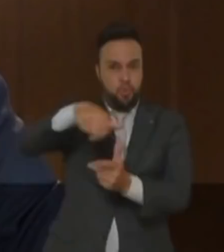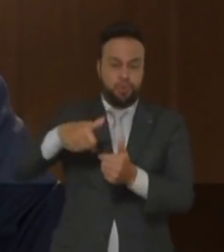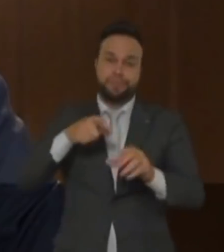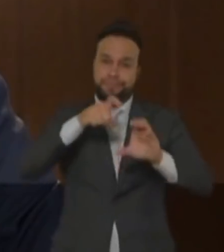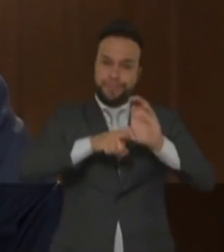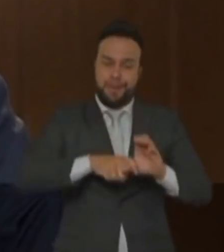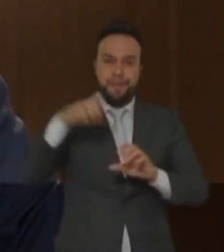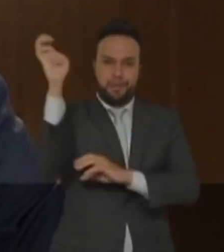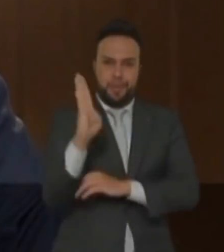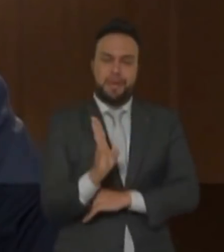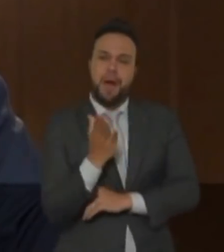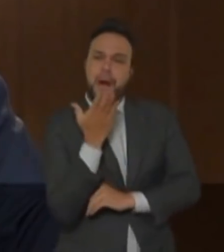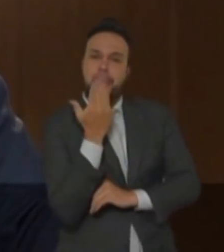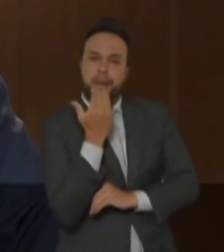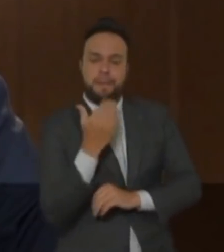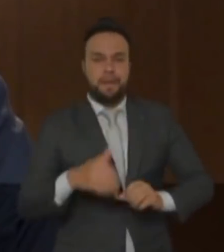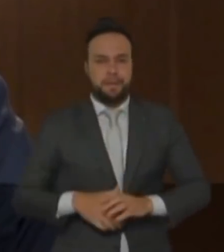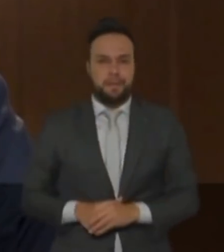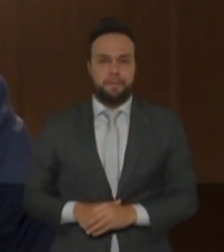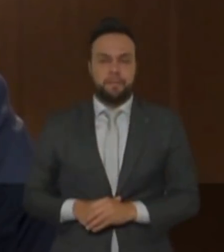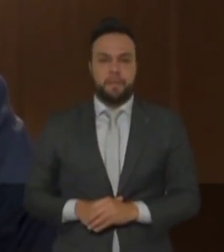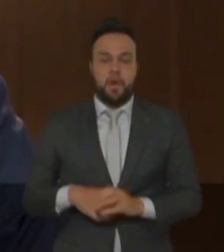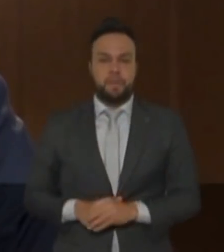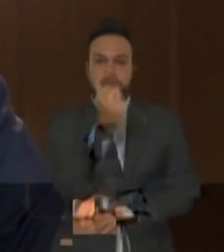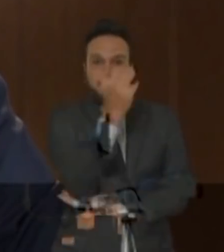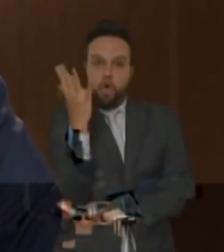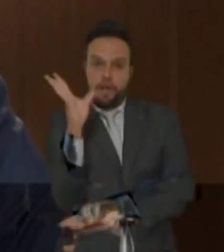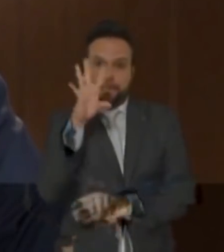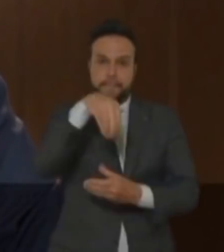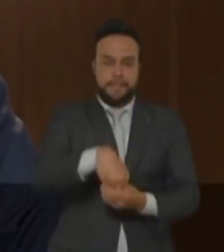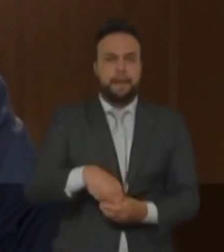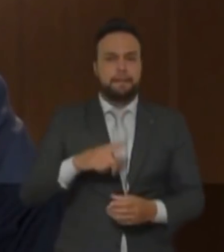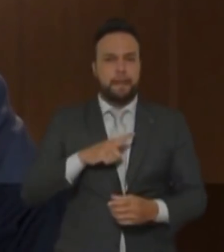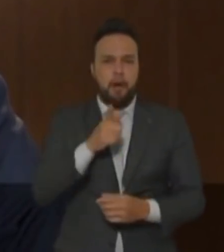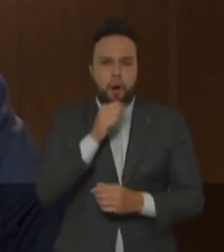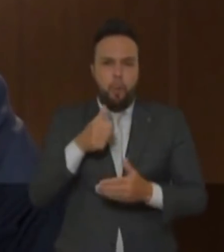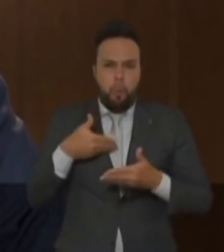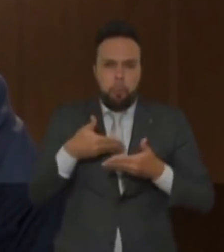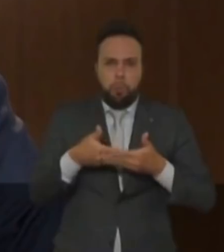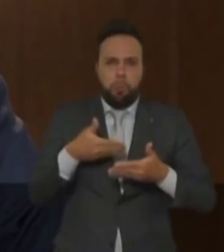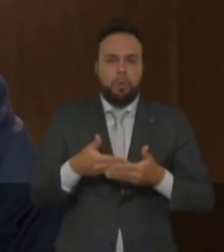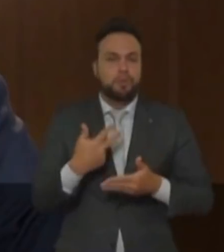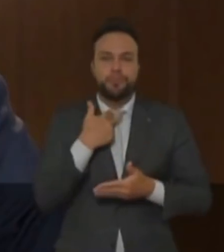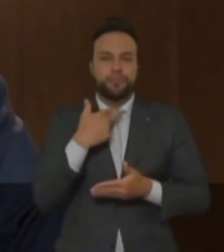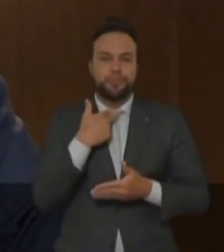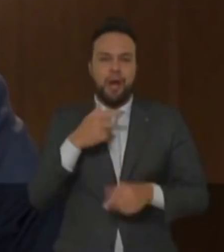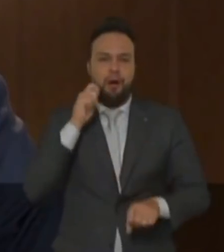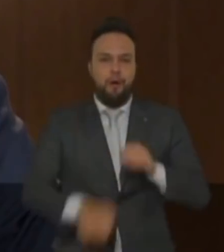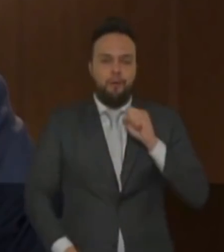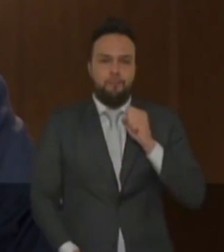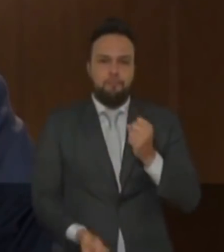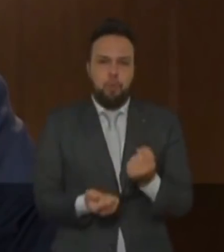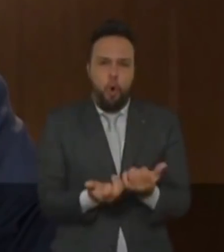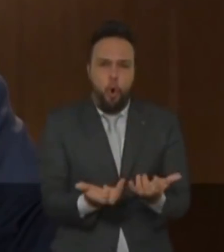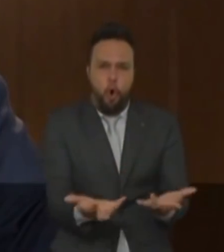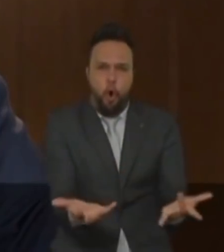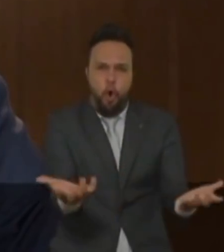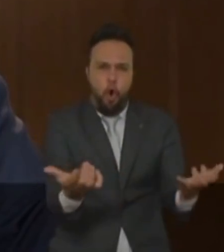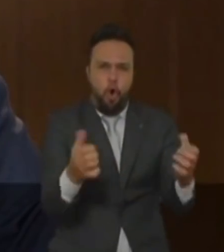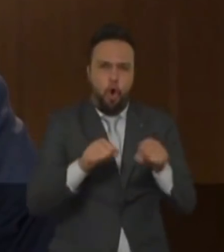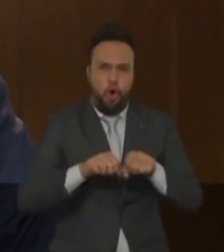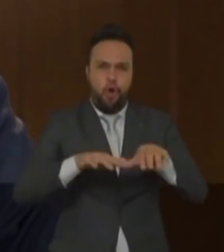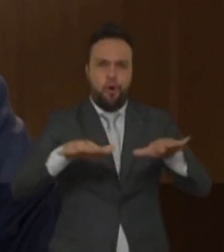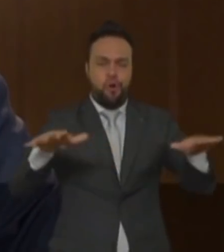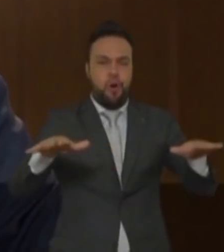depende do Brasil para se alimentar Nossa floresta é úmida e não permite a propagação do fogo